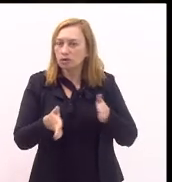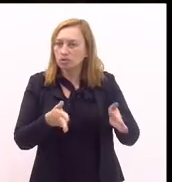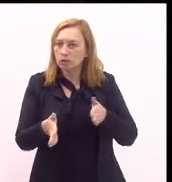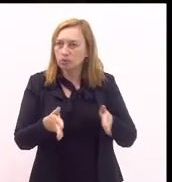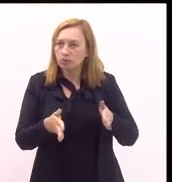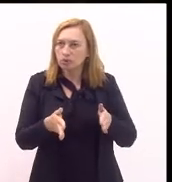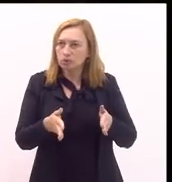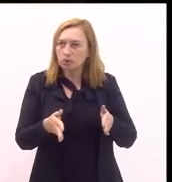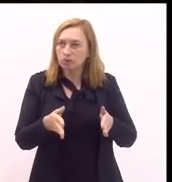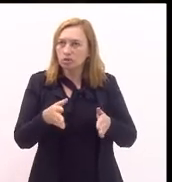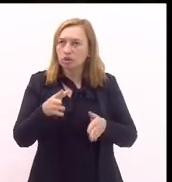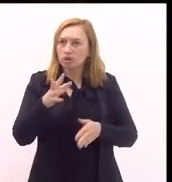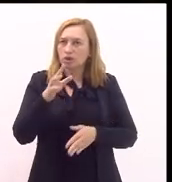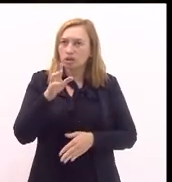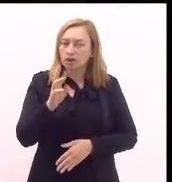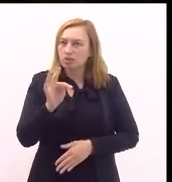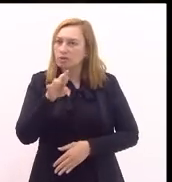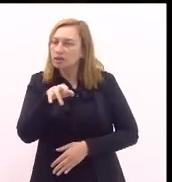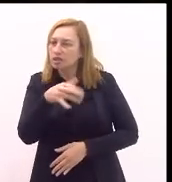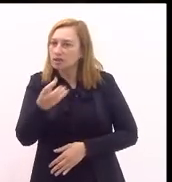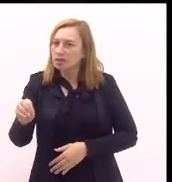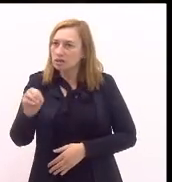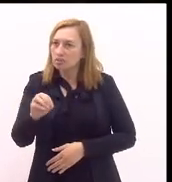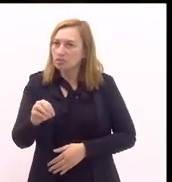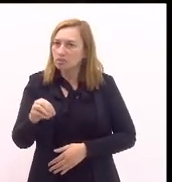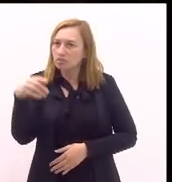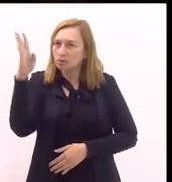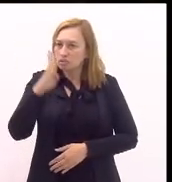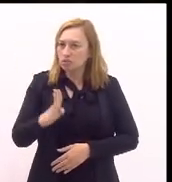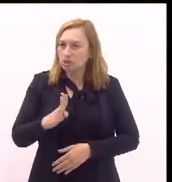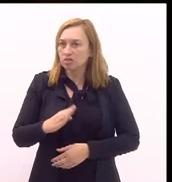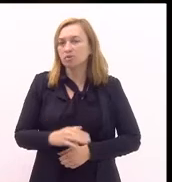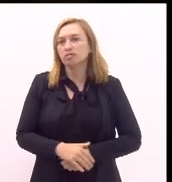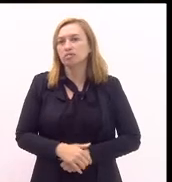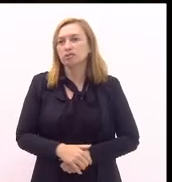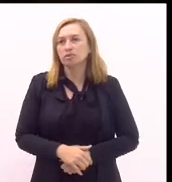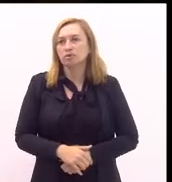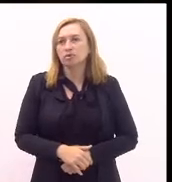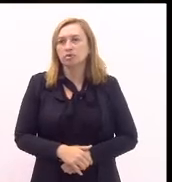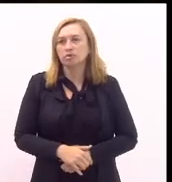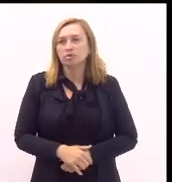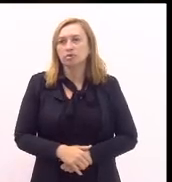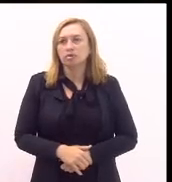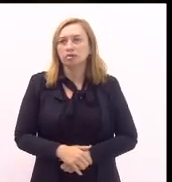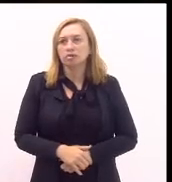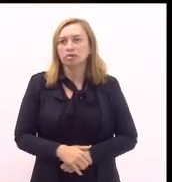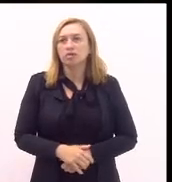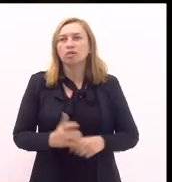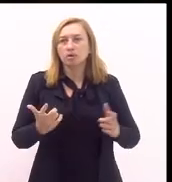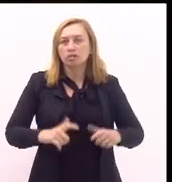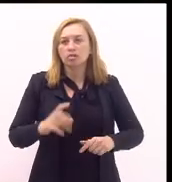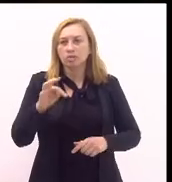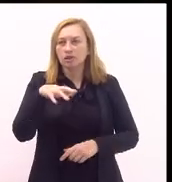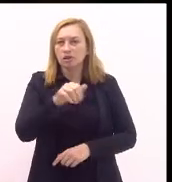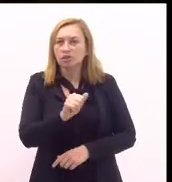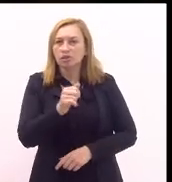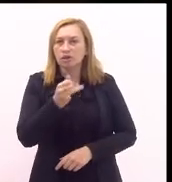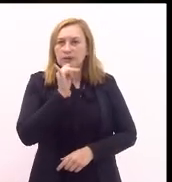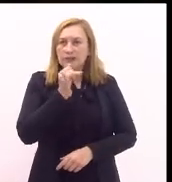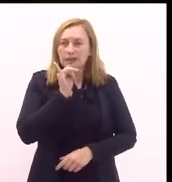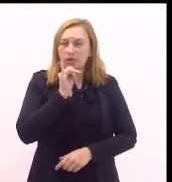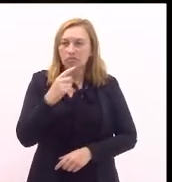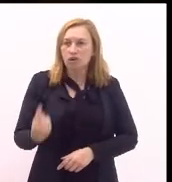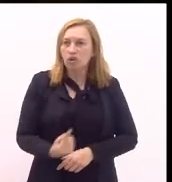redemocratização do Brasil período de redemocratização No Brasil onde Benedita da Silva Por